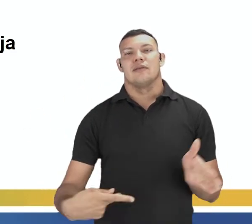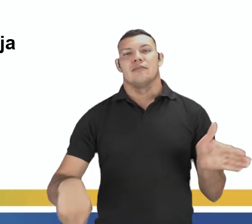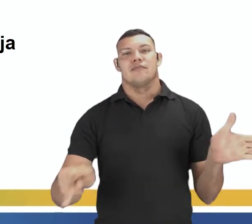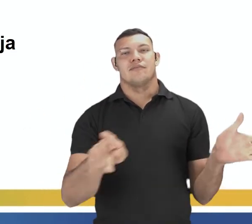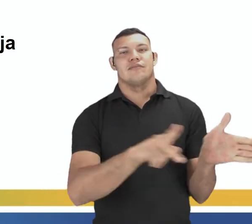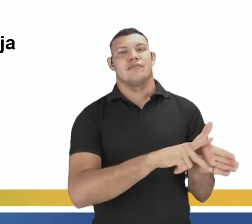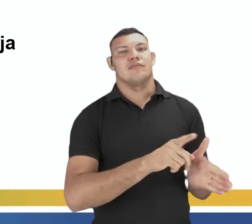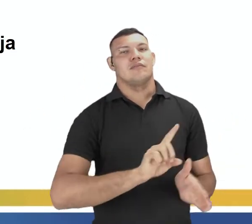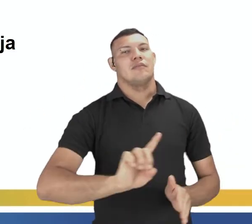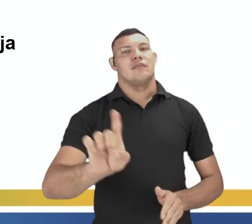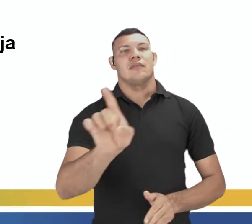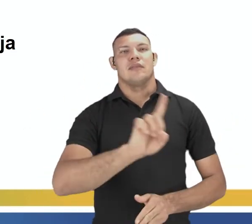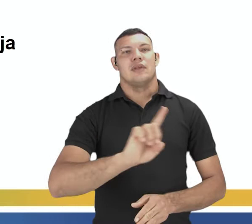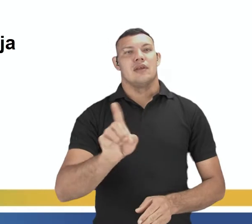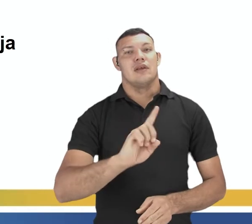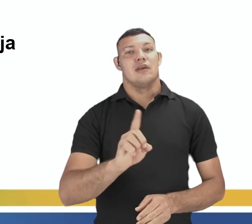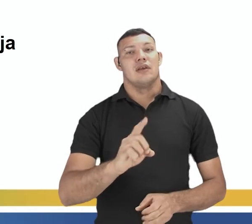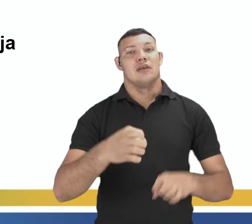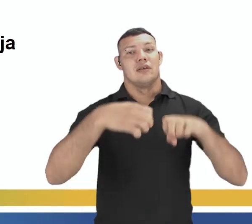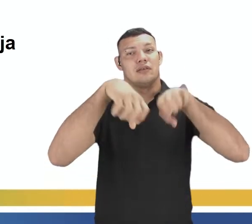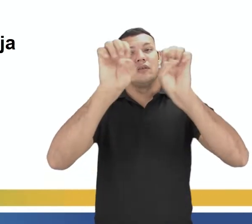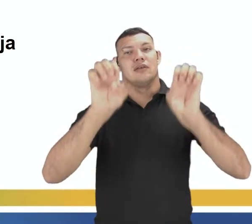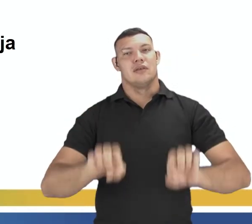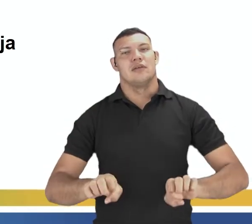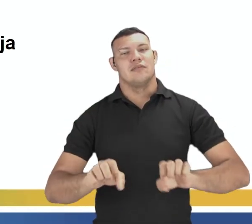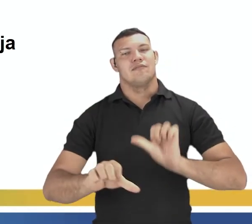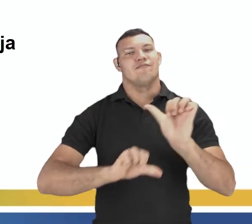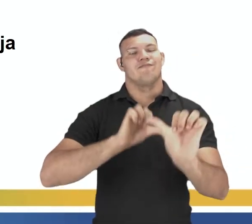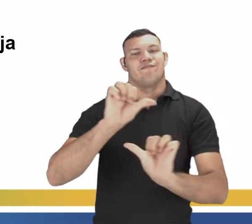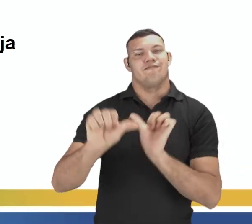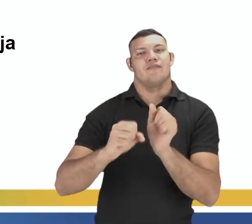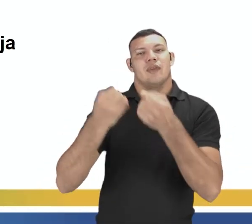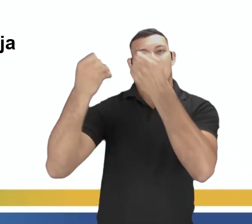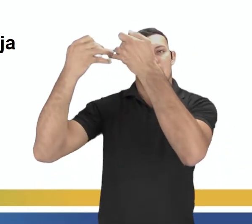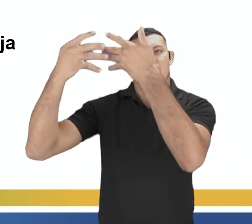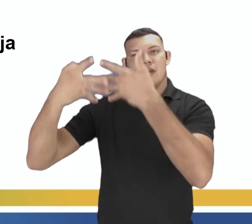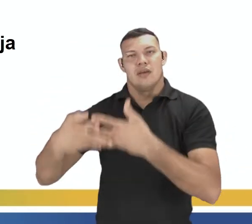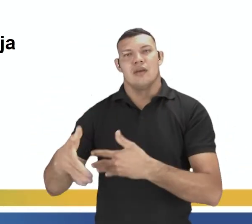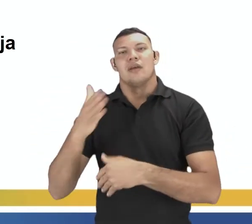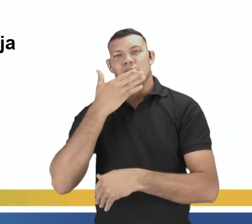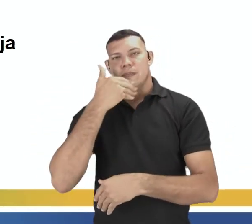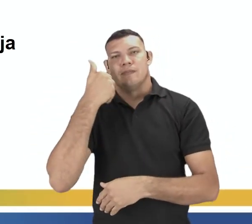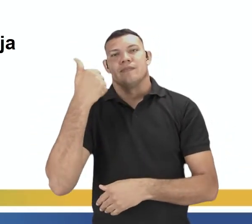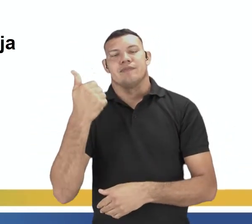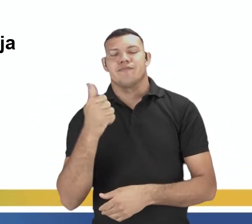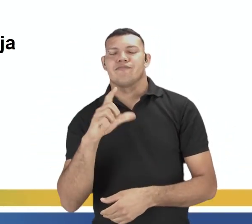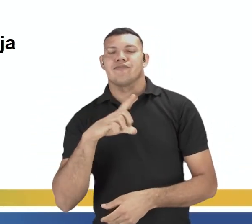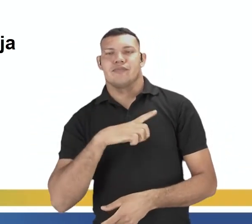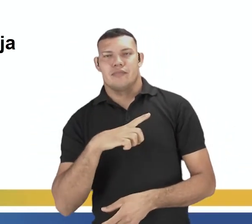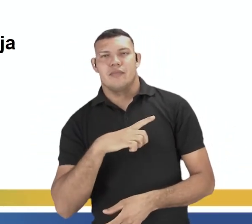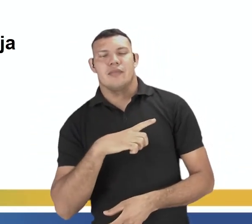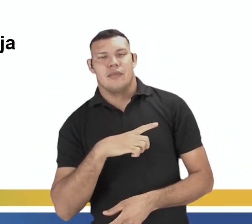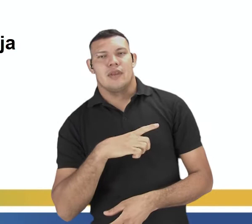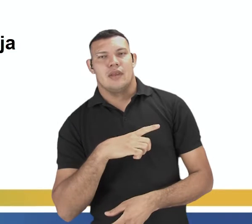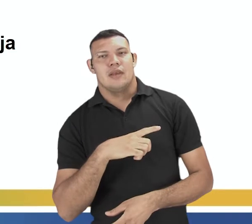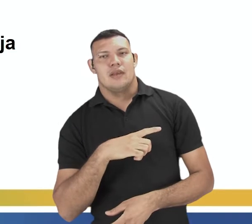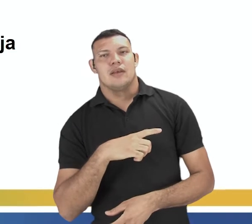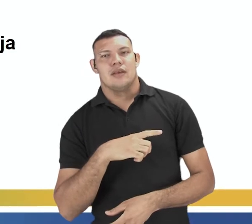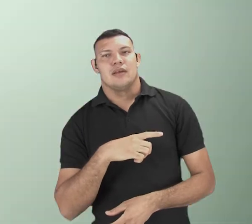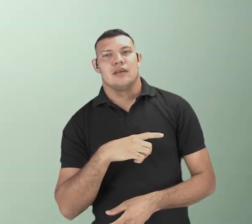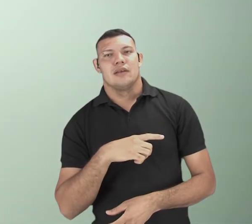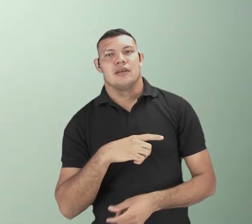haja mudança em sua estrutura. Deixa eu explicar melhor para vocês. Eu tenho uma